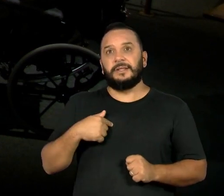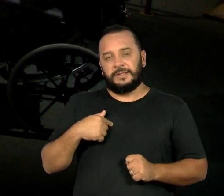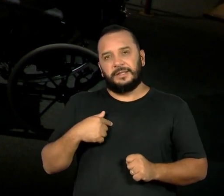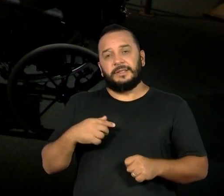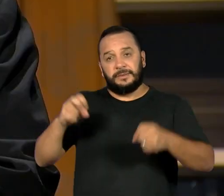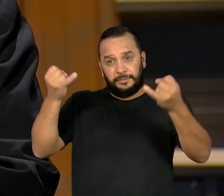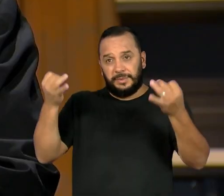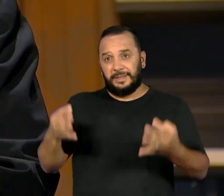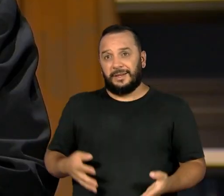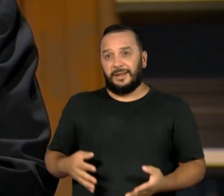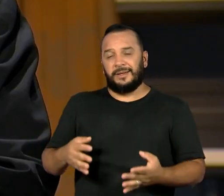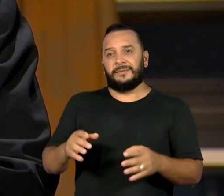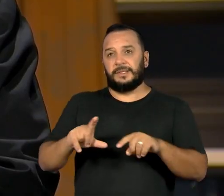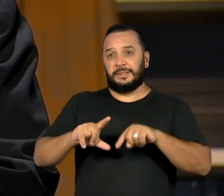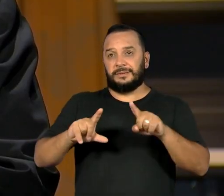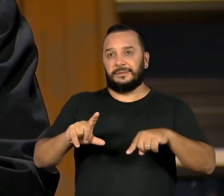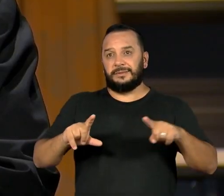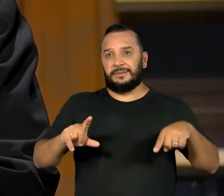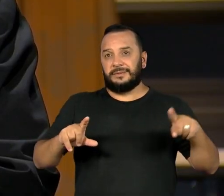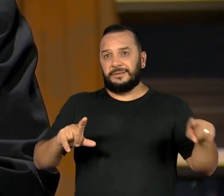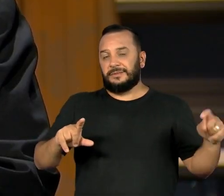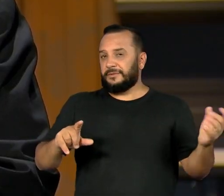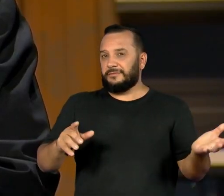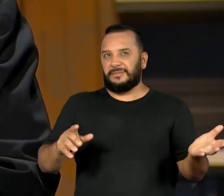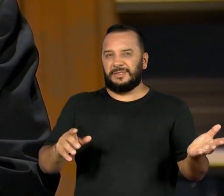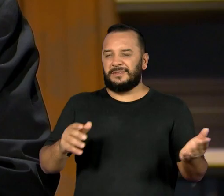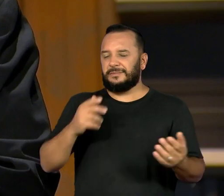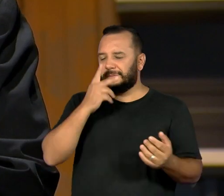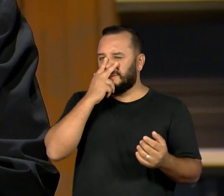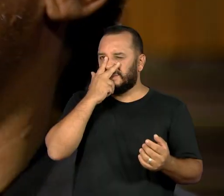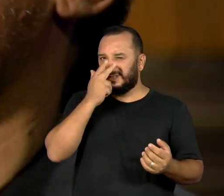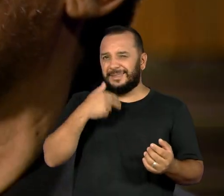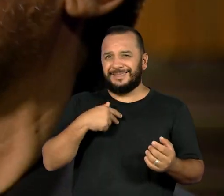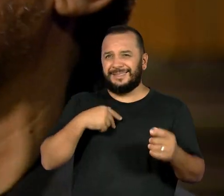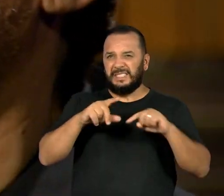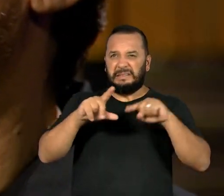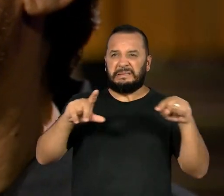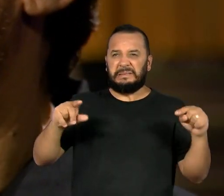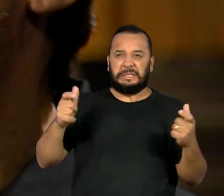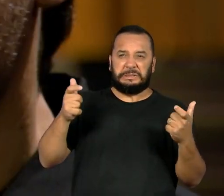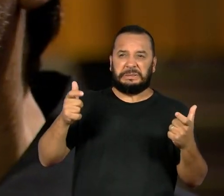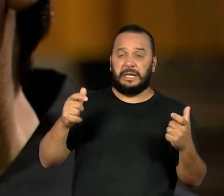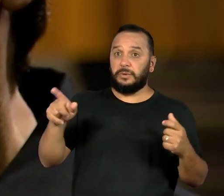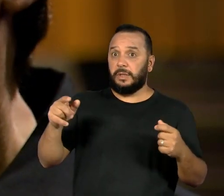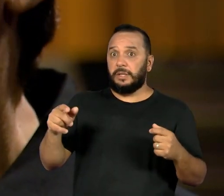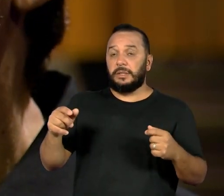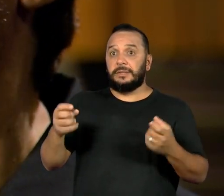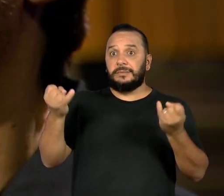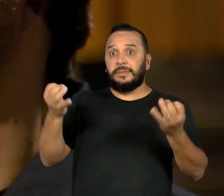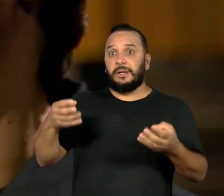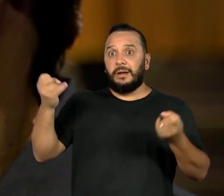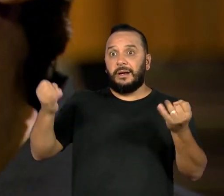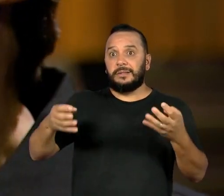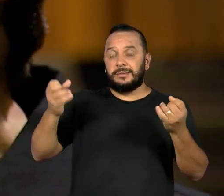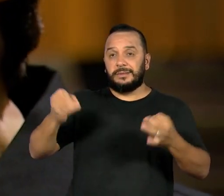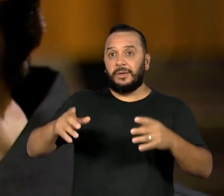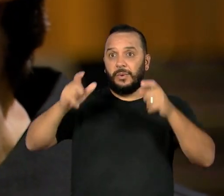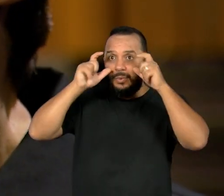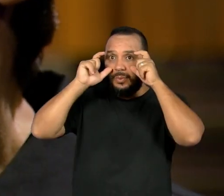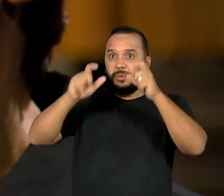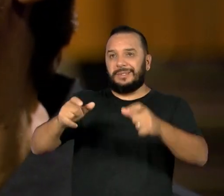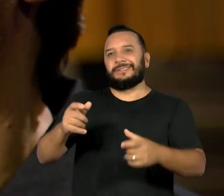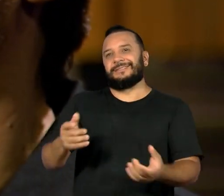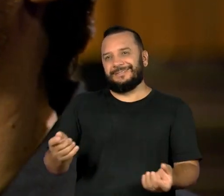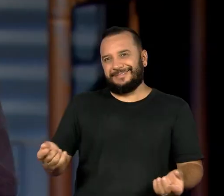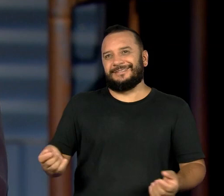aquela aula, né, completamente sem charme, em algo assim interessante. Sim. Então tem como